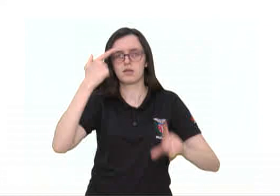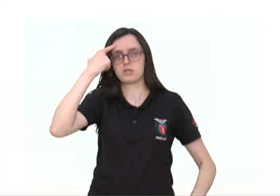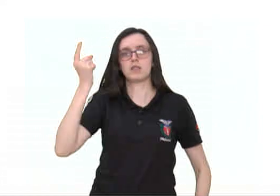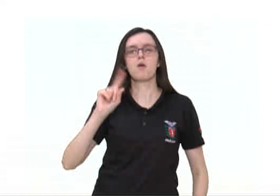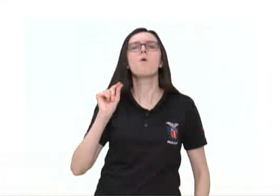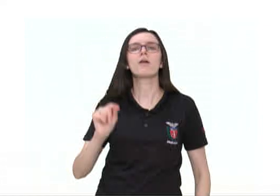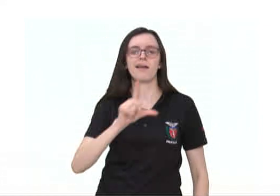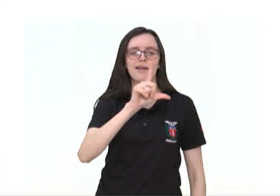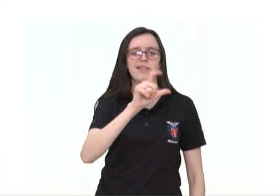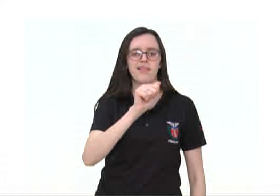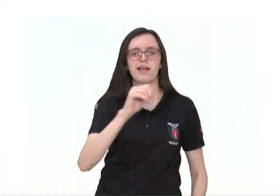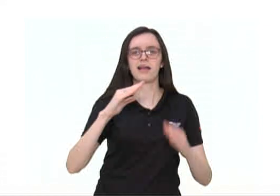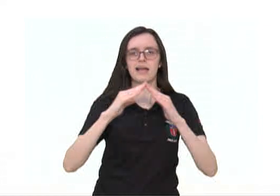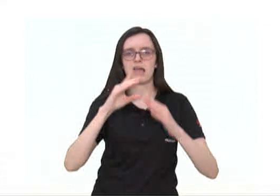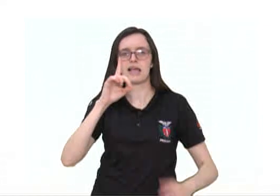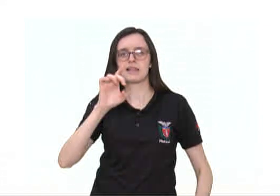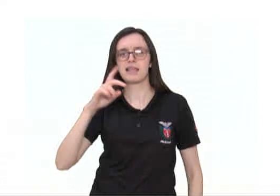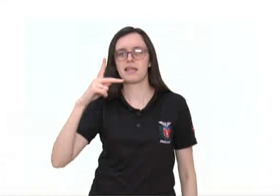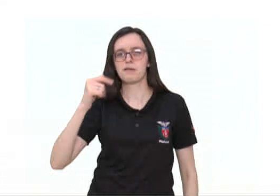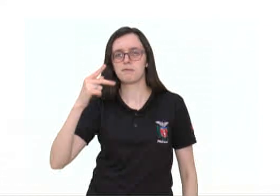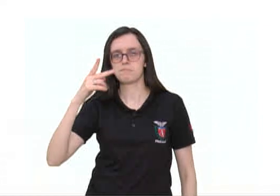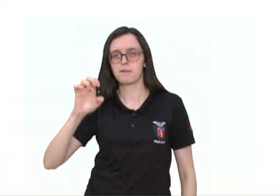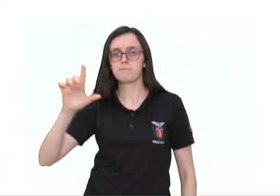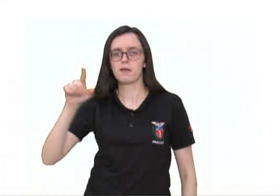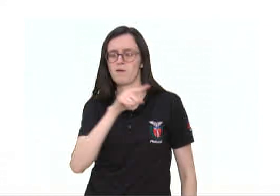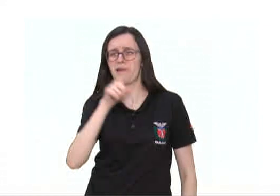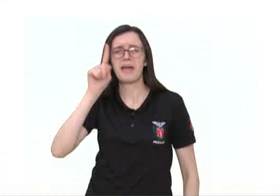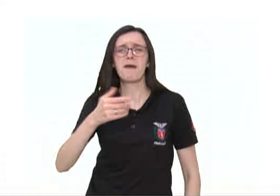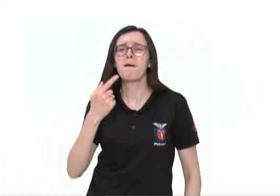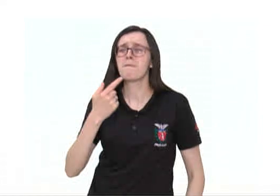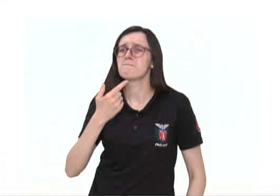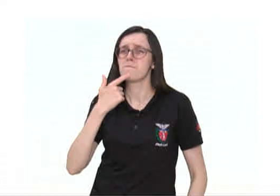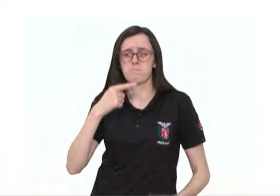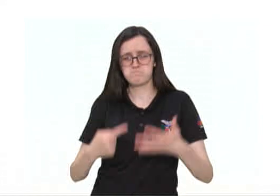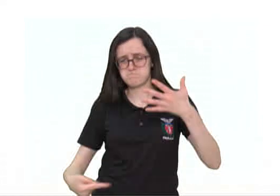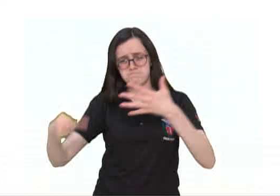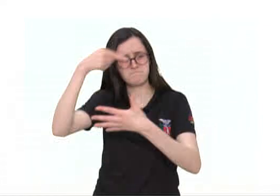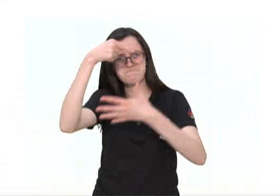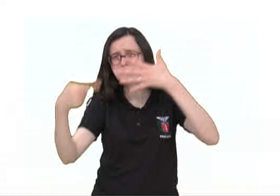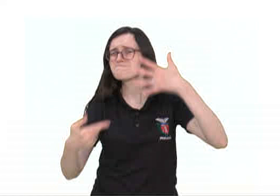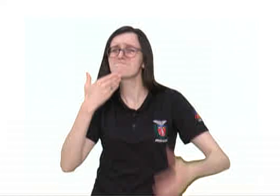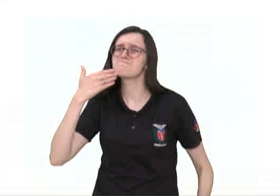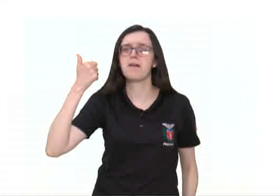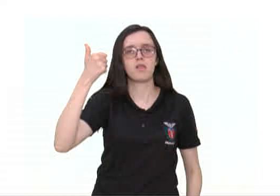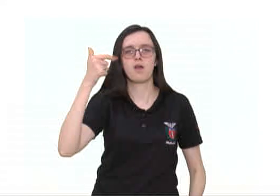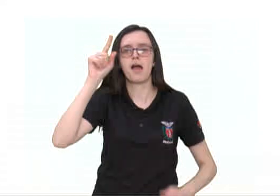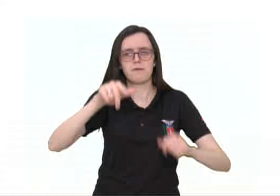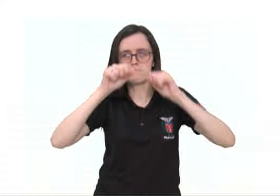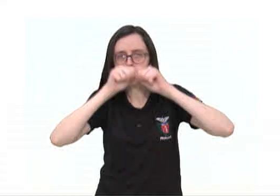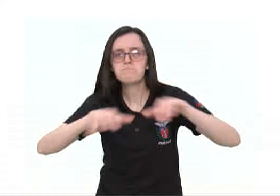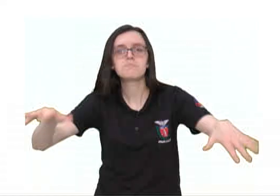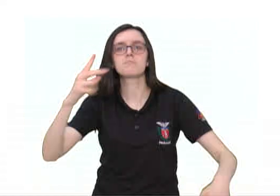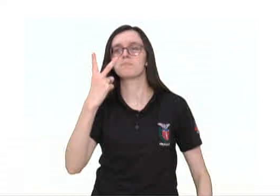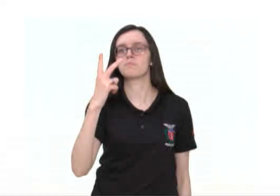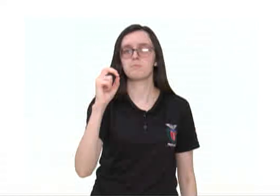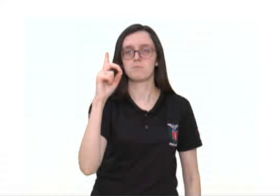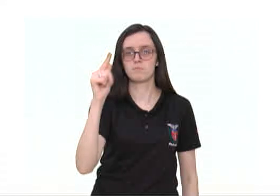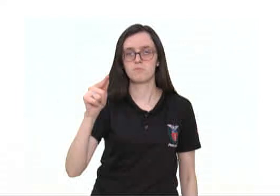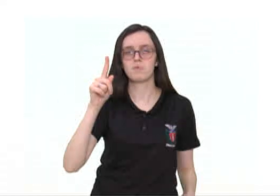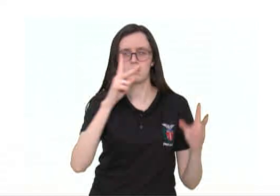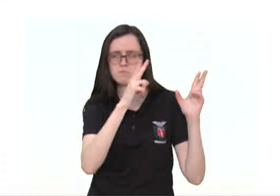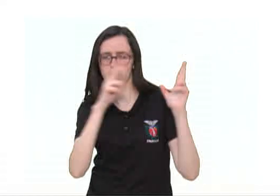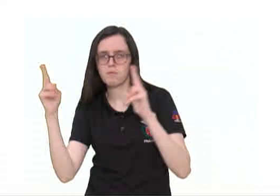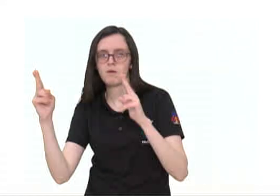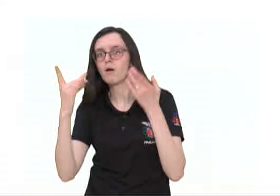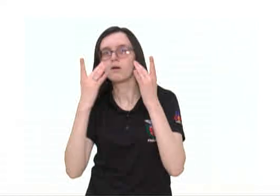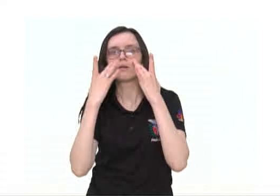Casa de Papel fosse se tornar uma das melhores do ano. Lançado ainda em 2017, o seriado prende